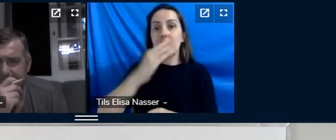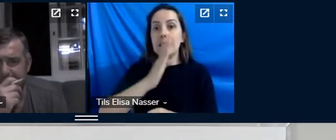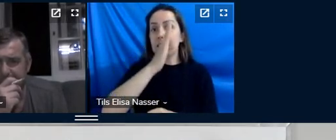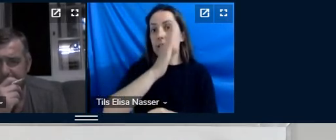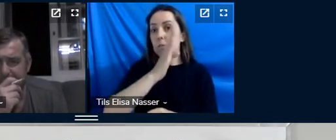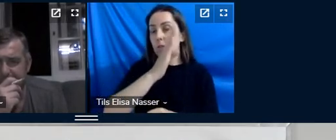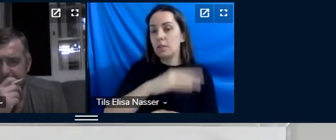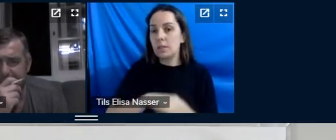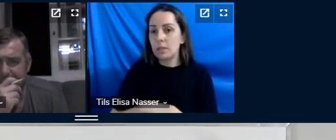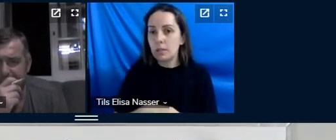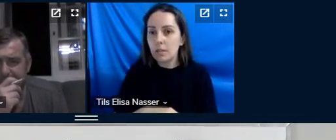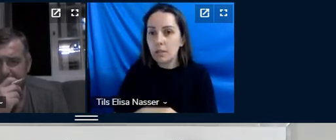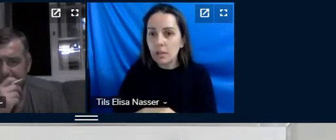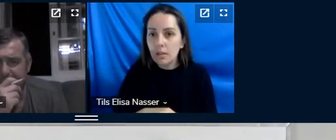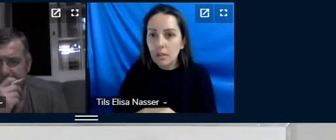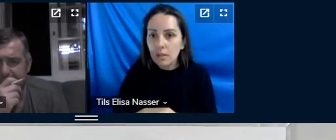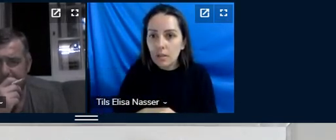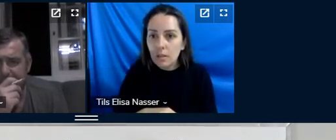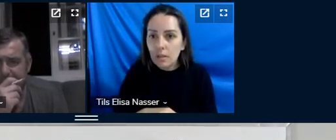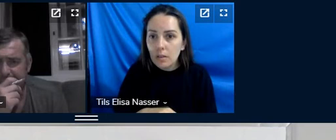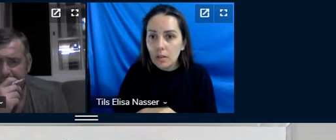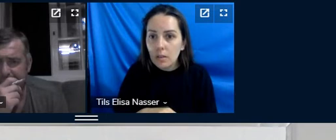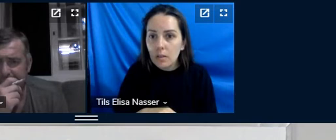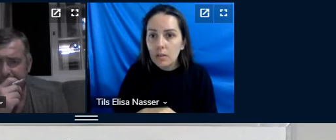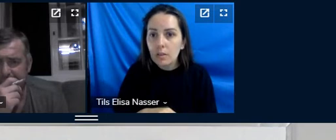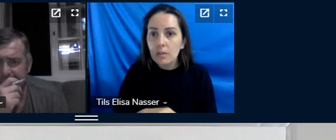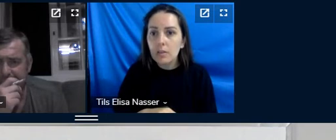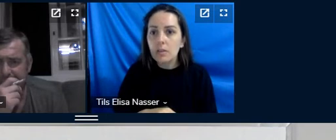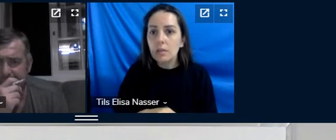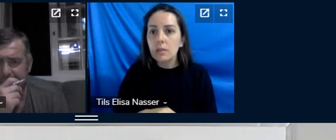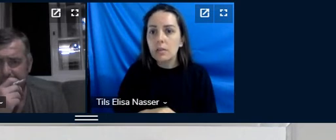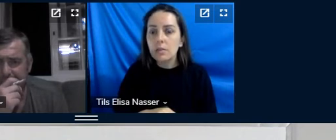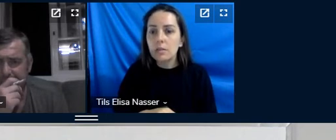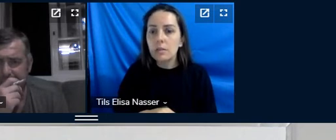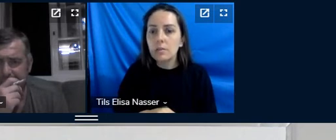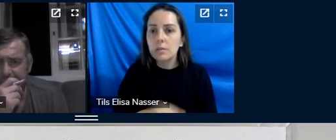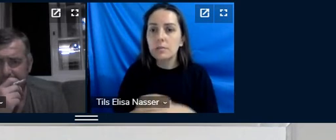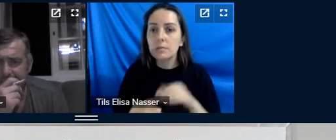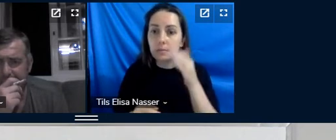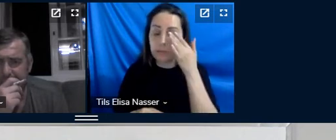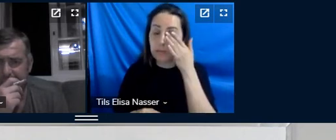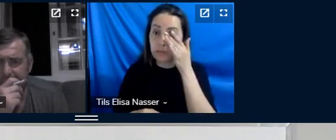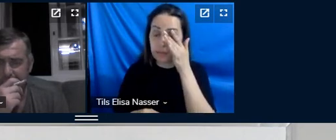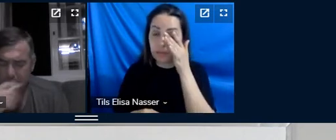aqui, ó. Esse aqui é o F.